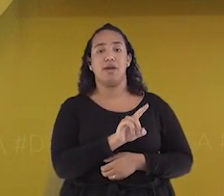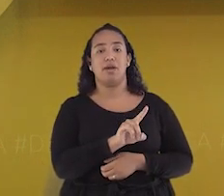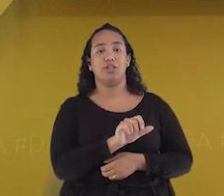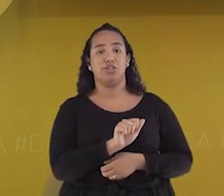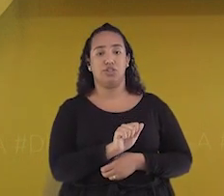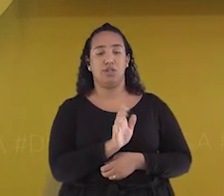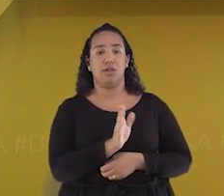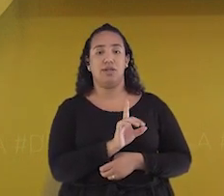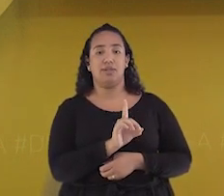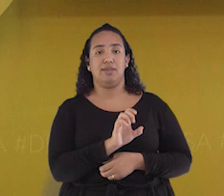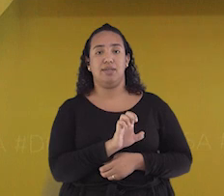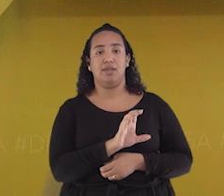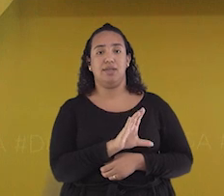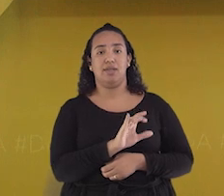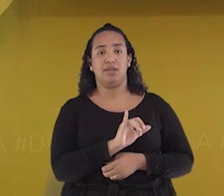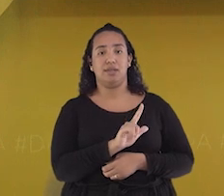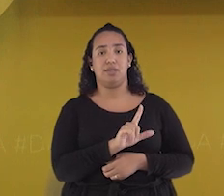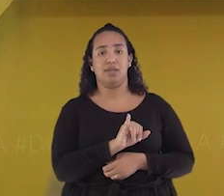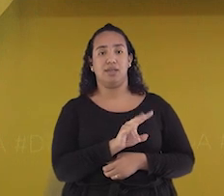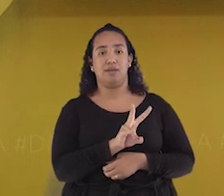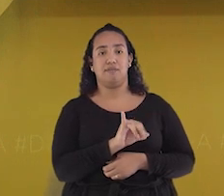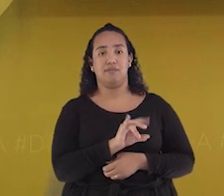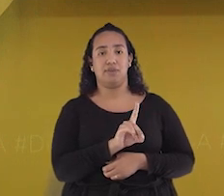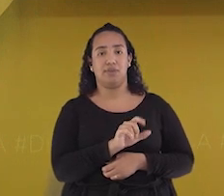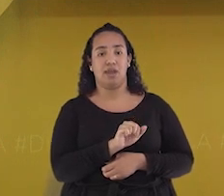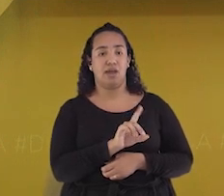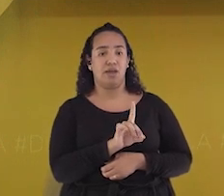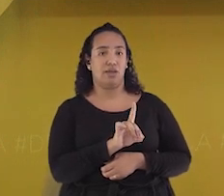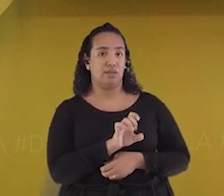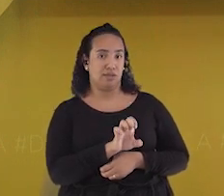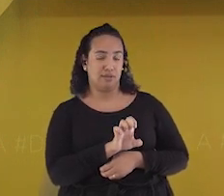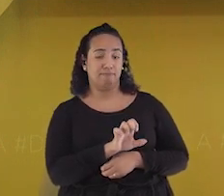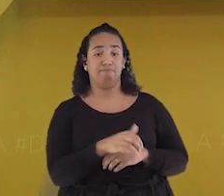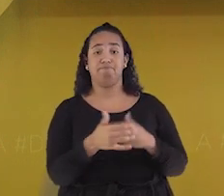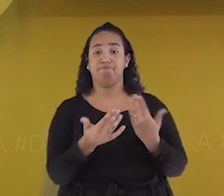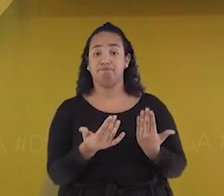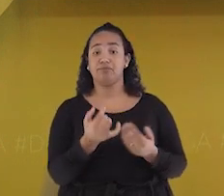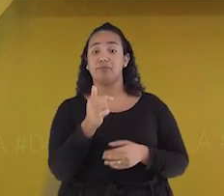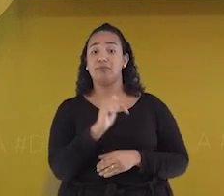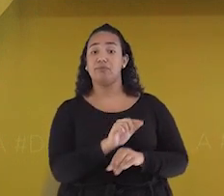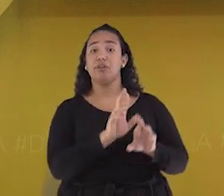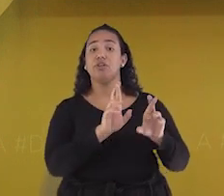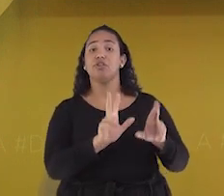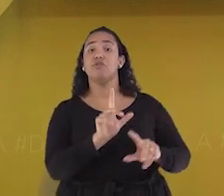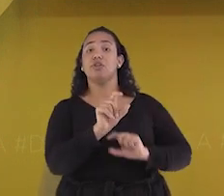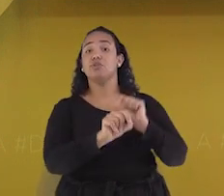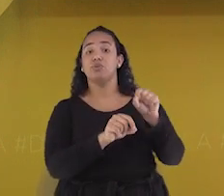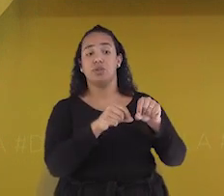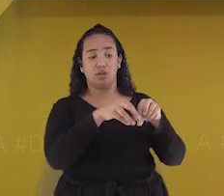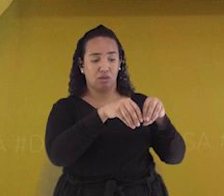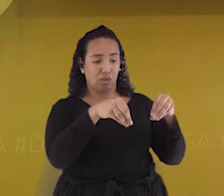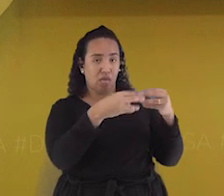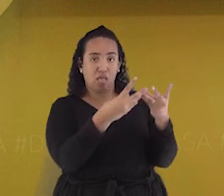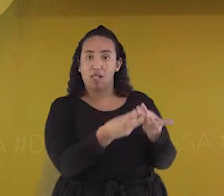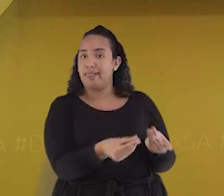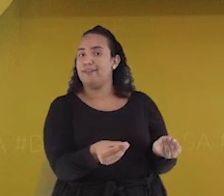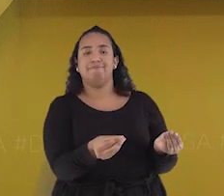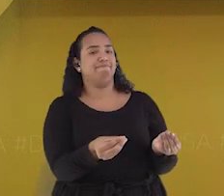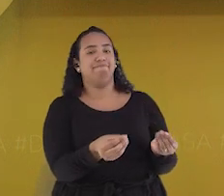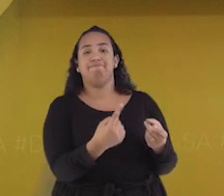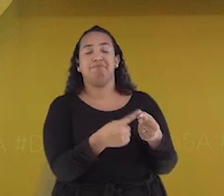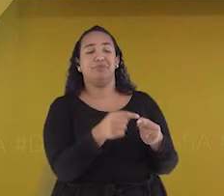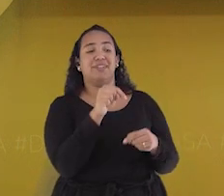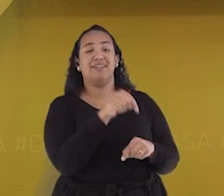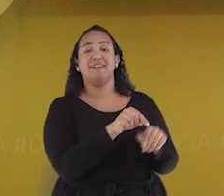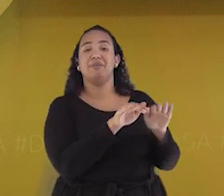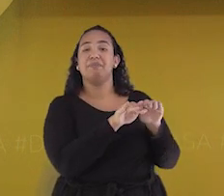baixa declividade. E diferente desse outro relevo, há menores índices de erosão,